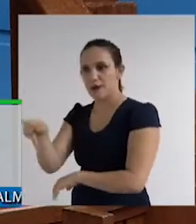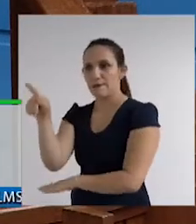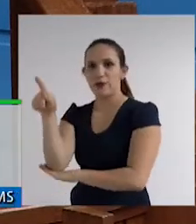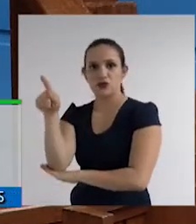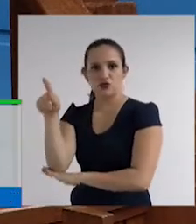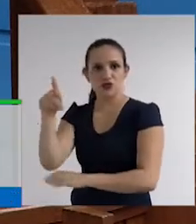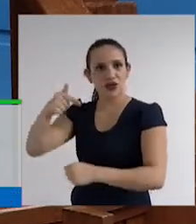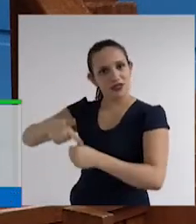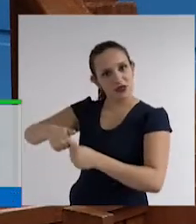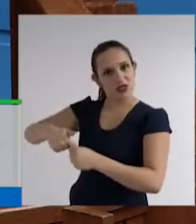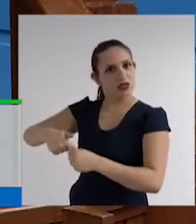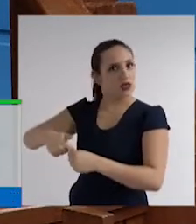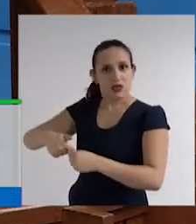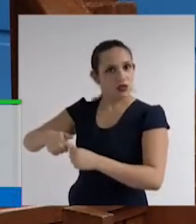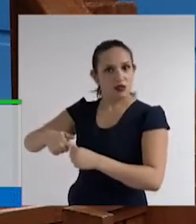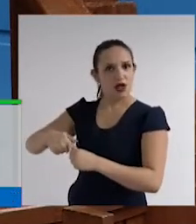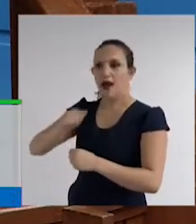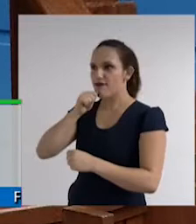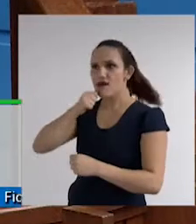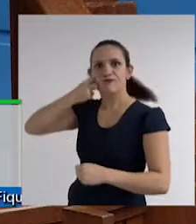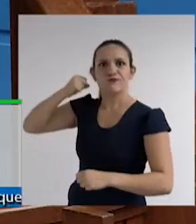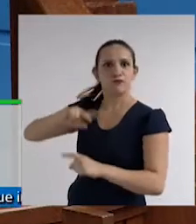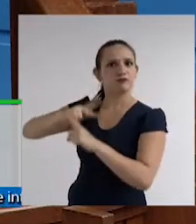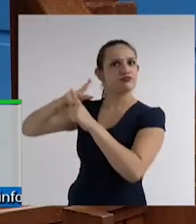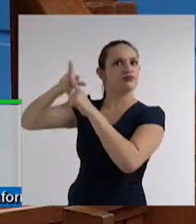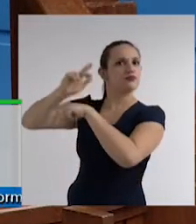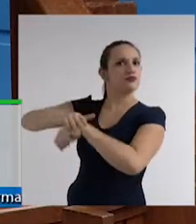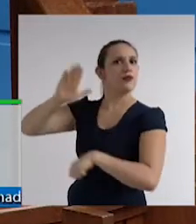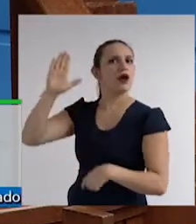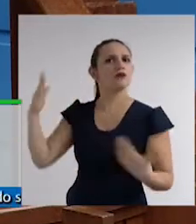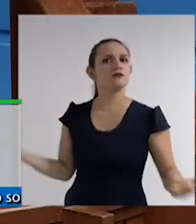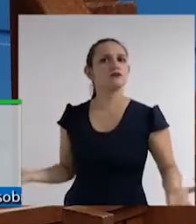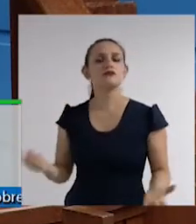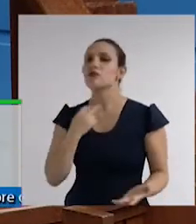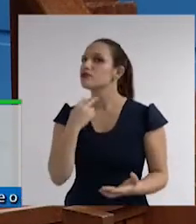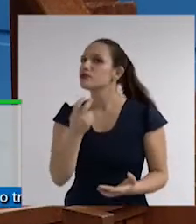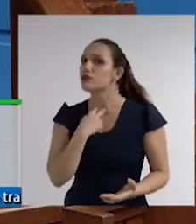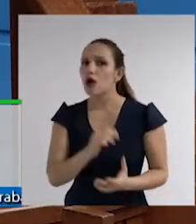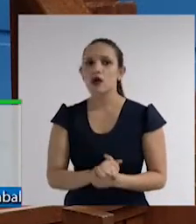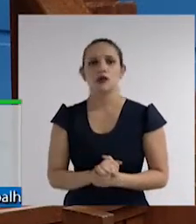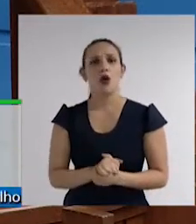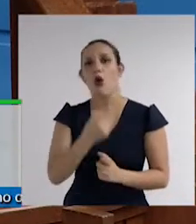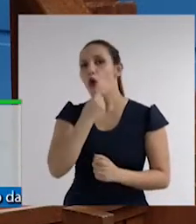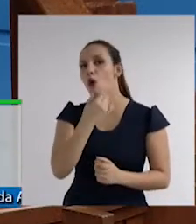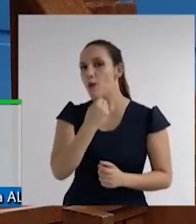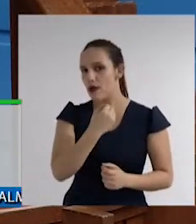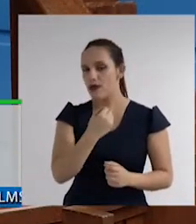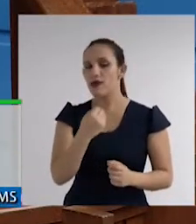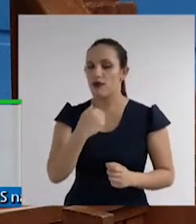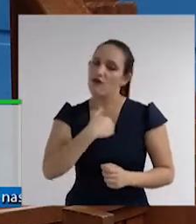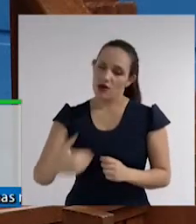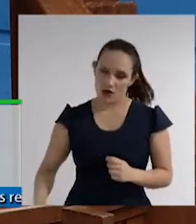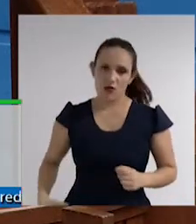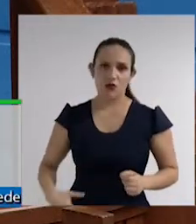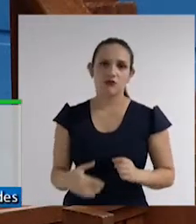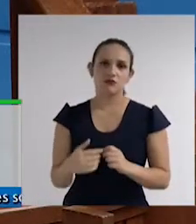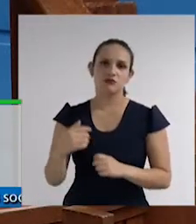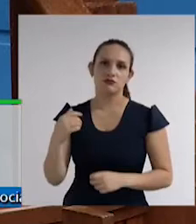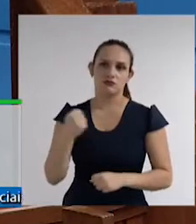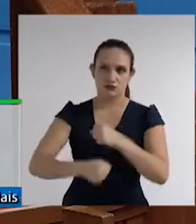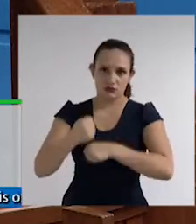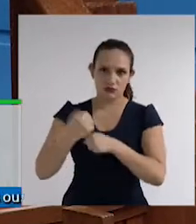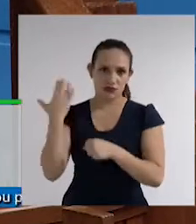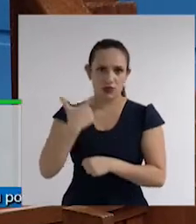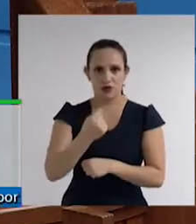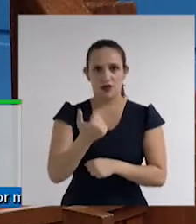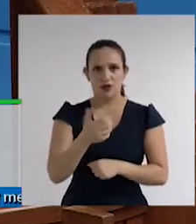refletir isso na bomba, como não refletiu. Nos 6 meses que nós tocamos o serviço aqui, e